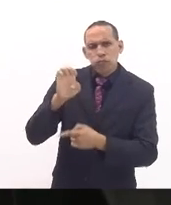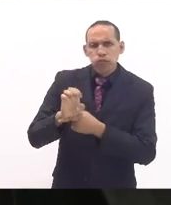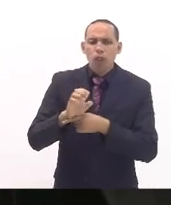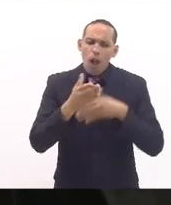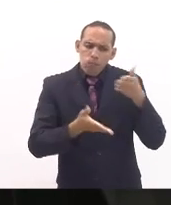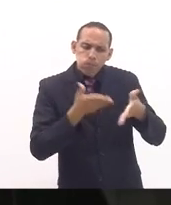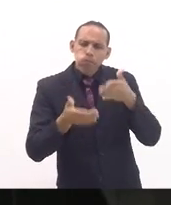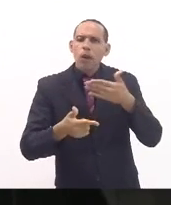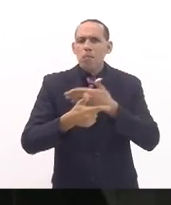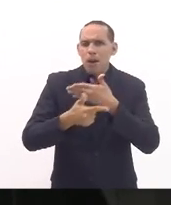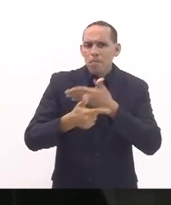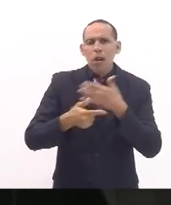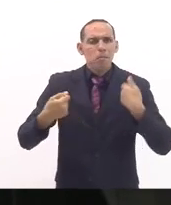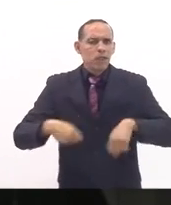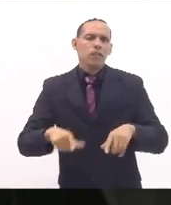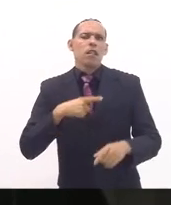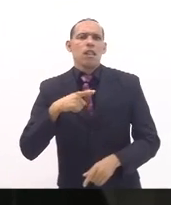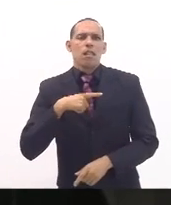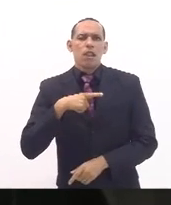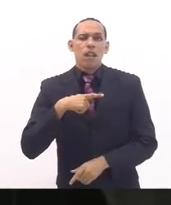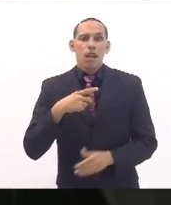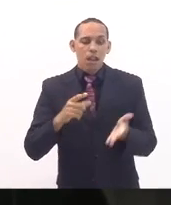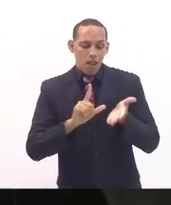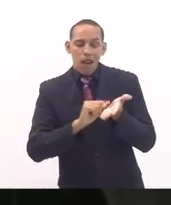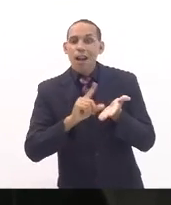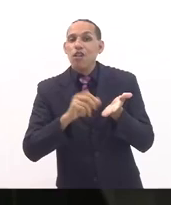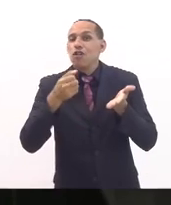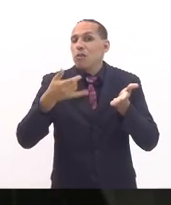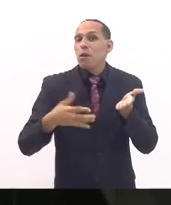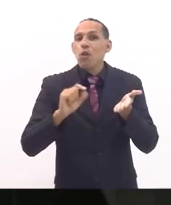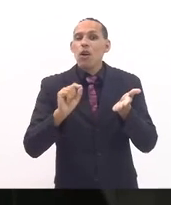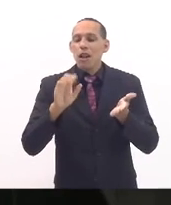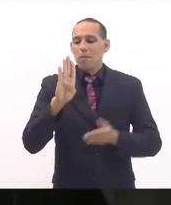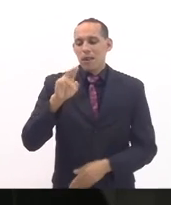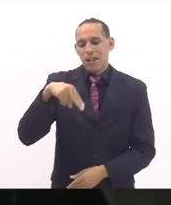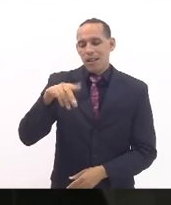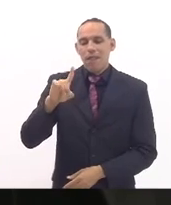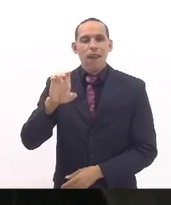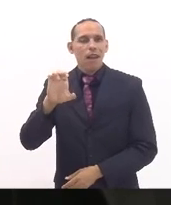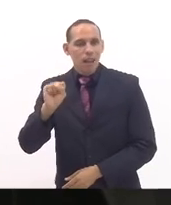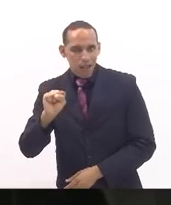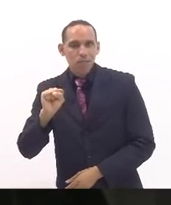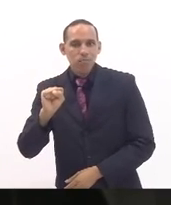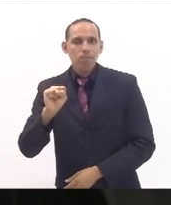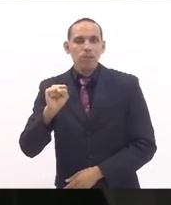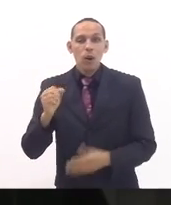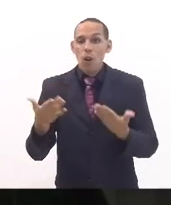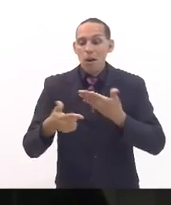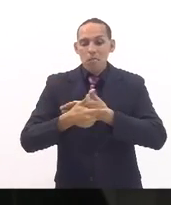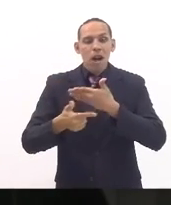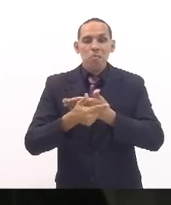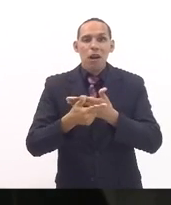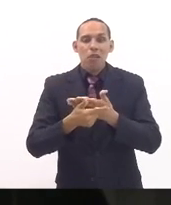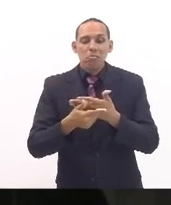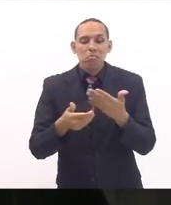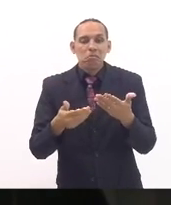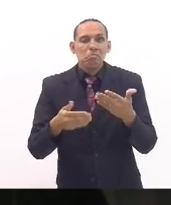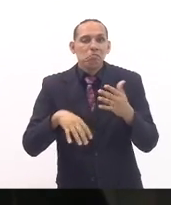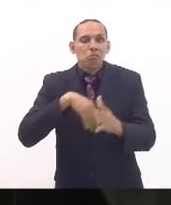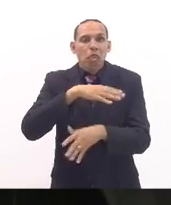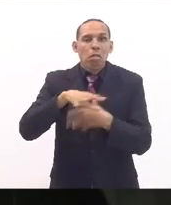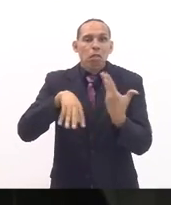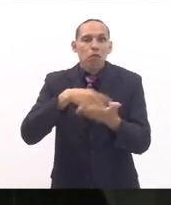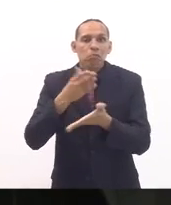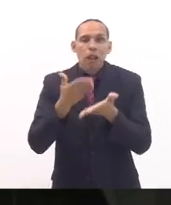e aí ele fala que eu falo de outros órgãos mas ele fala aqui no papel do BNDS hoje totalmente desfigurado na